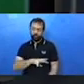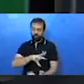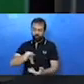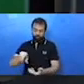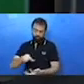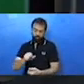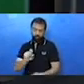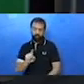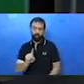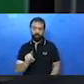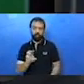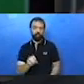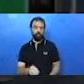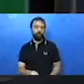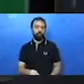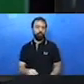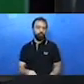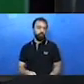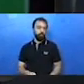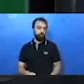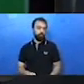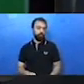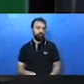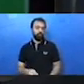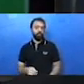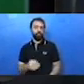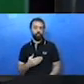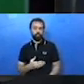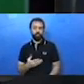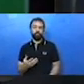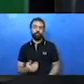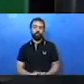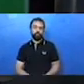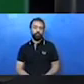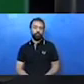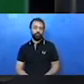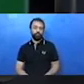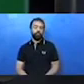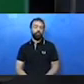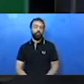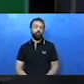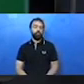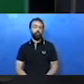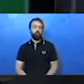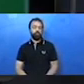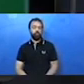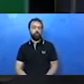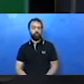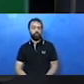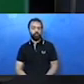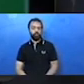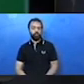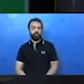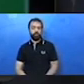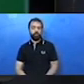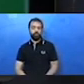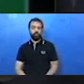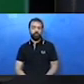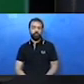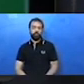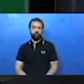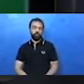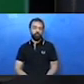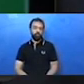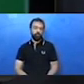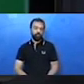nós estamos contando. 18, 19, 20, 21, 22,